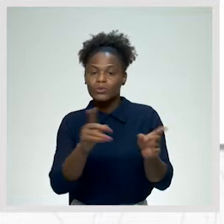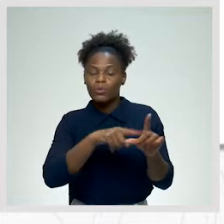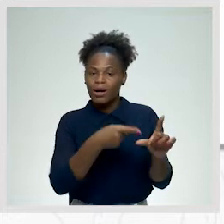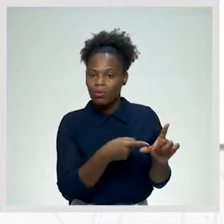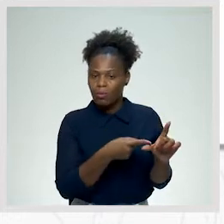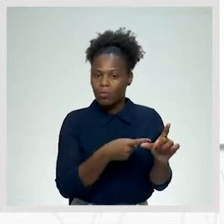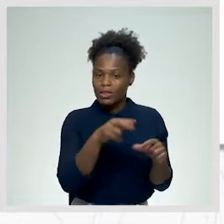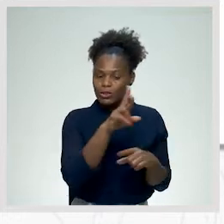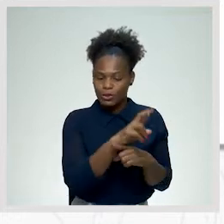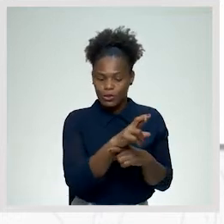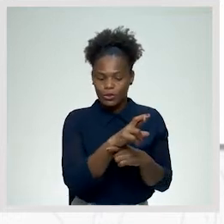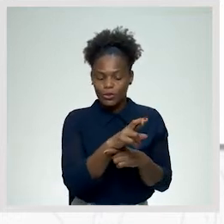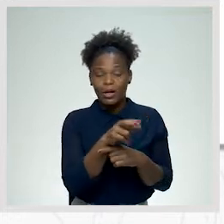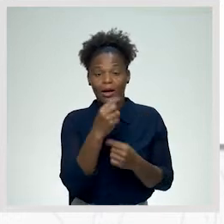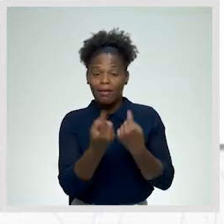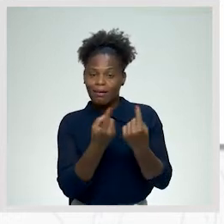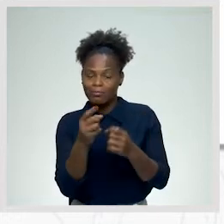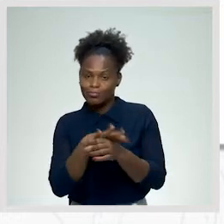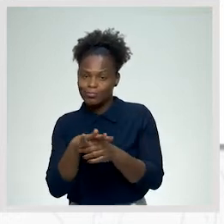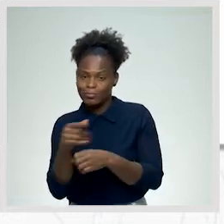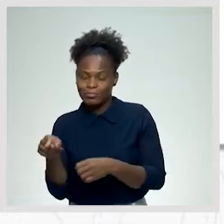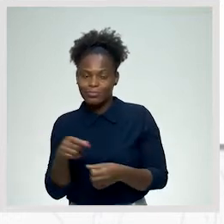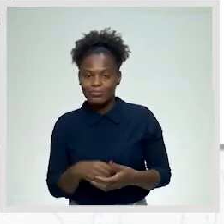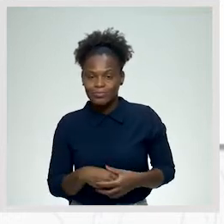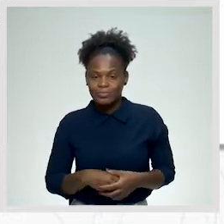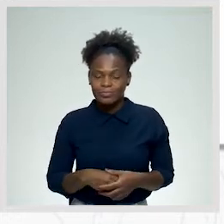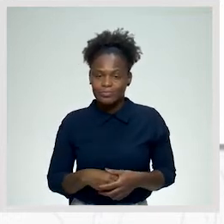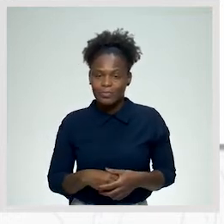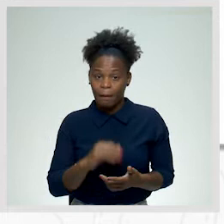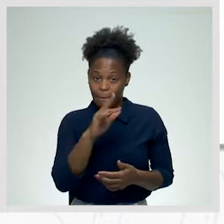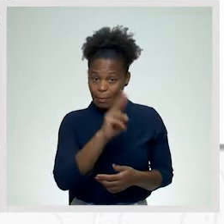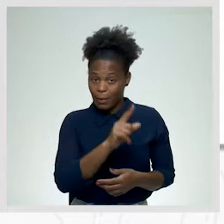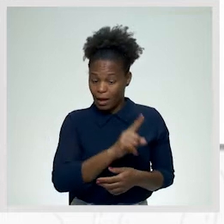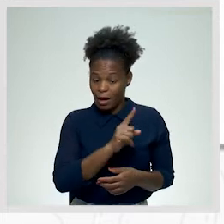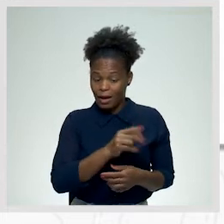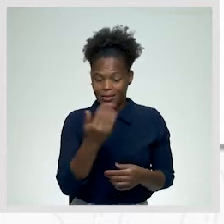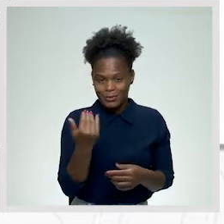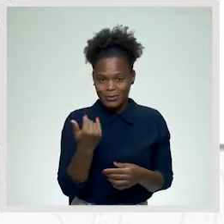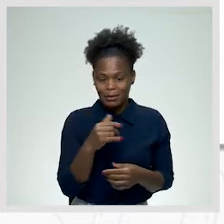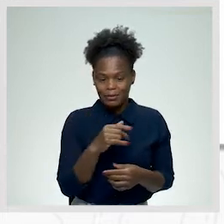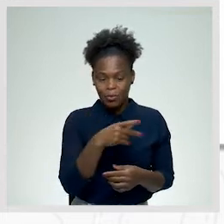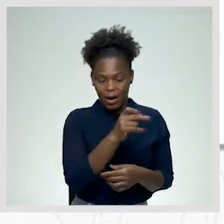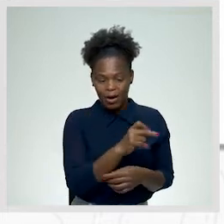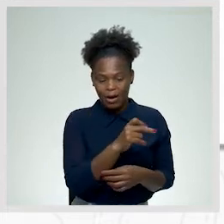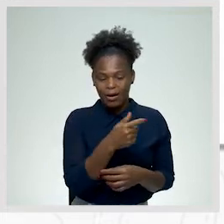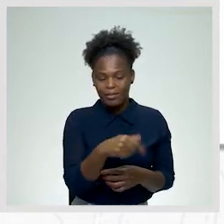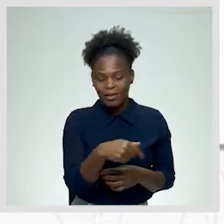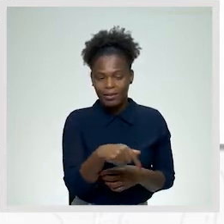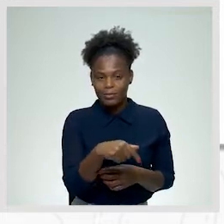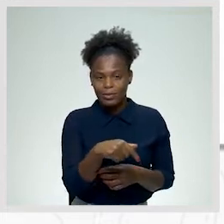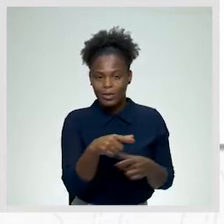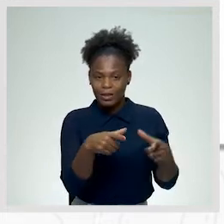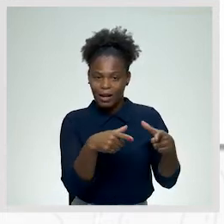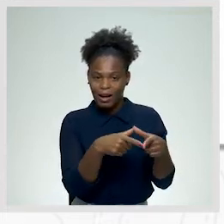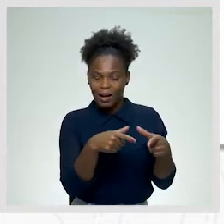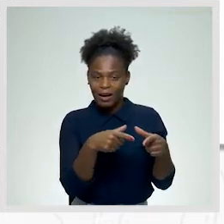ângulo X em cada caso. No primeiro caso, temos um triângulo que